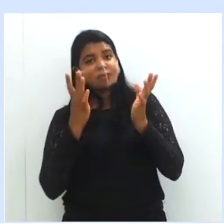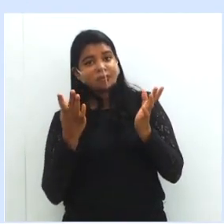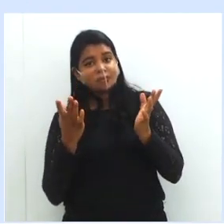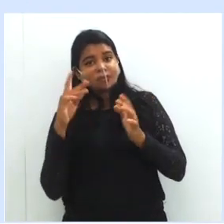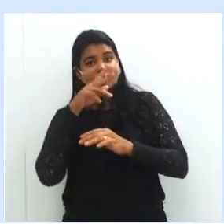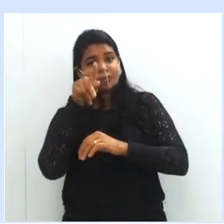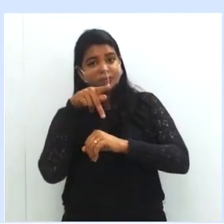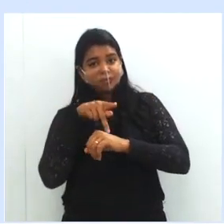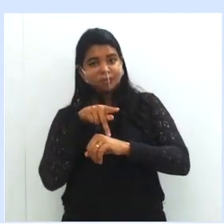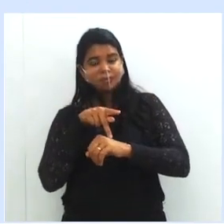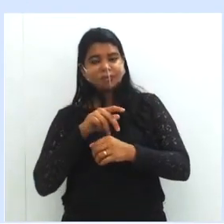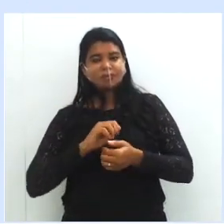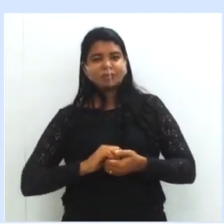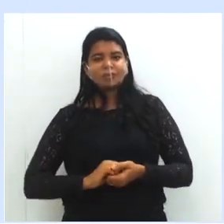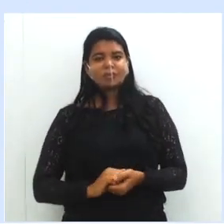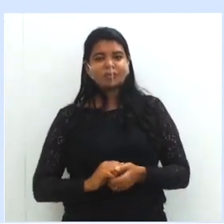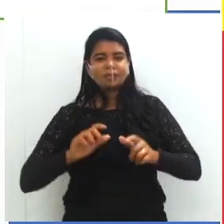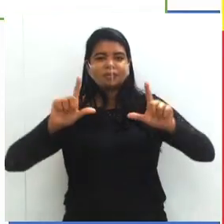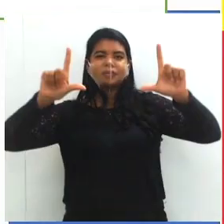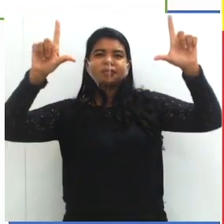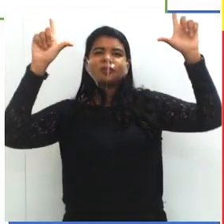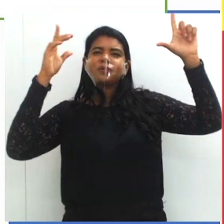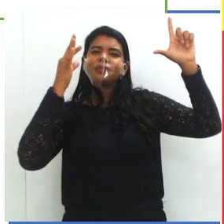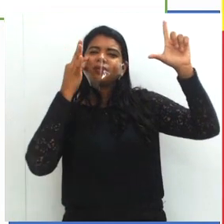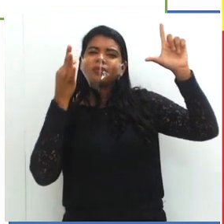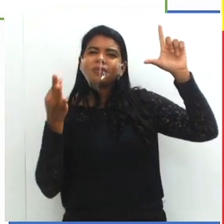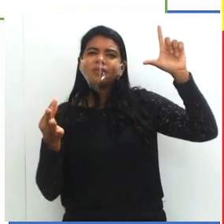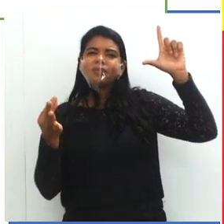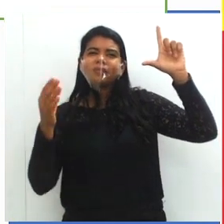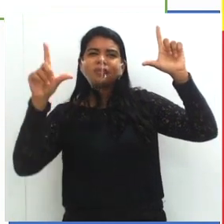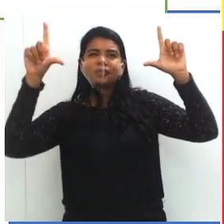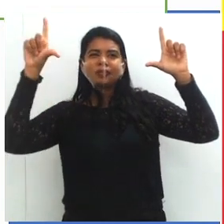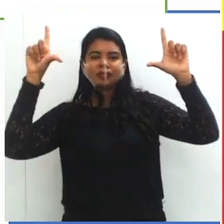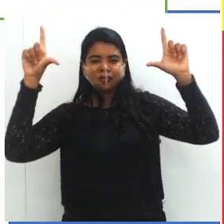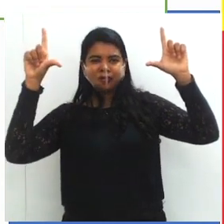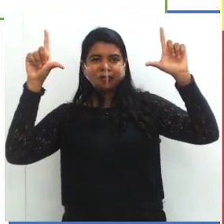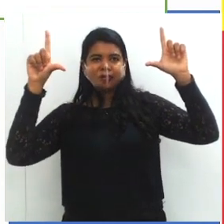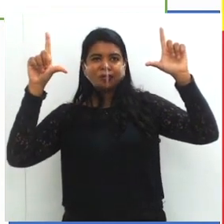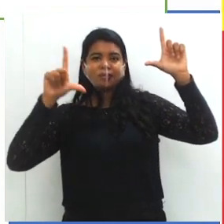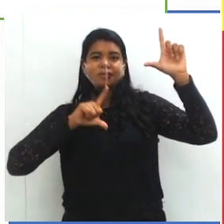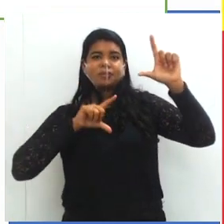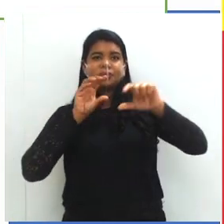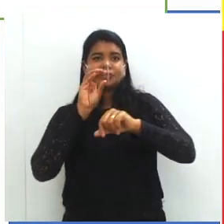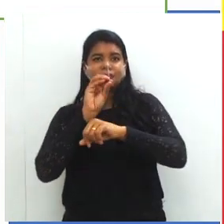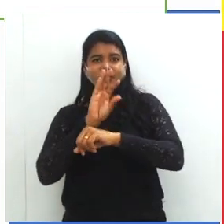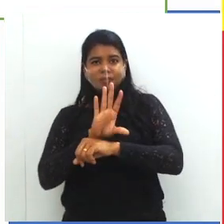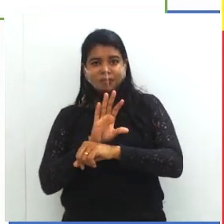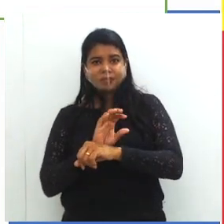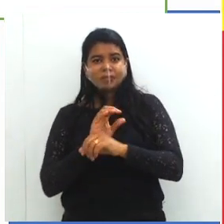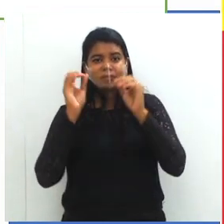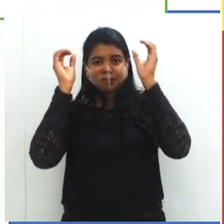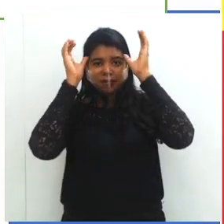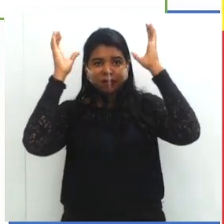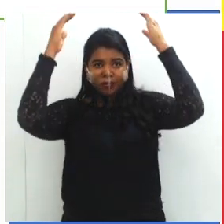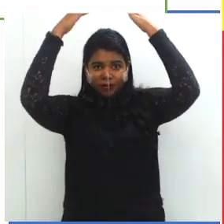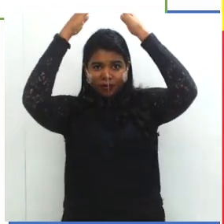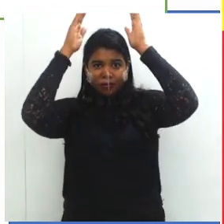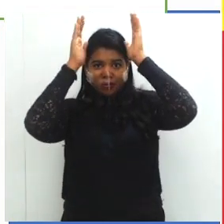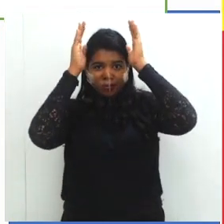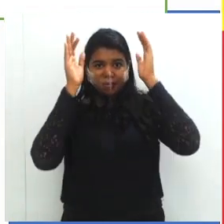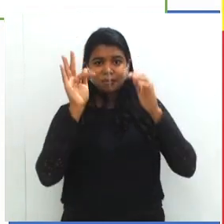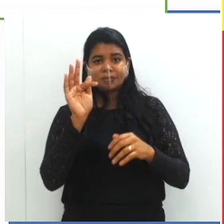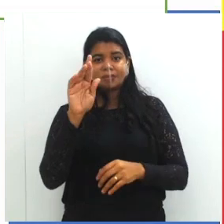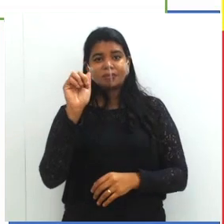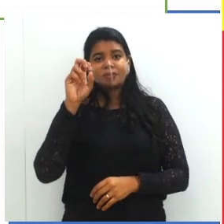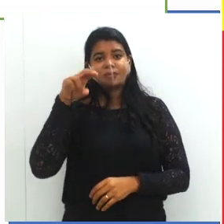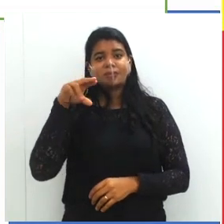redemocratização do país. Olhem para a tela. Na tela nós temos aqui uma foto assim do Papa Francisco e